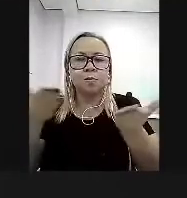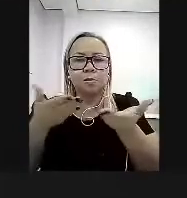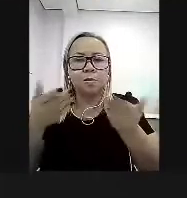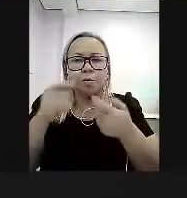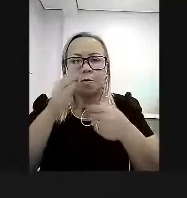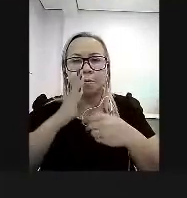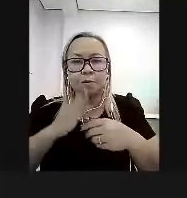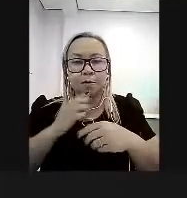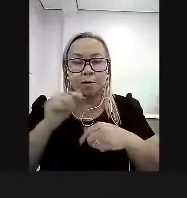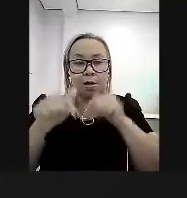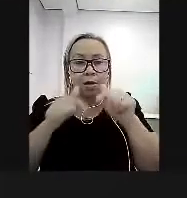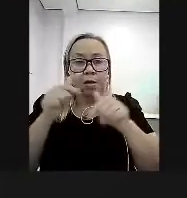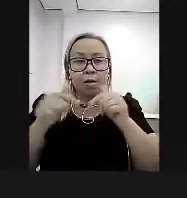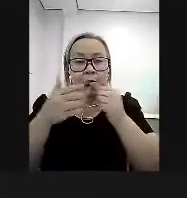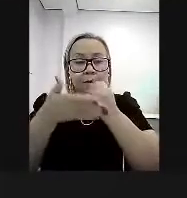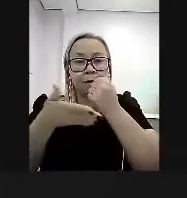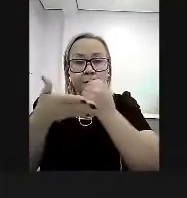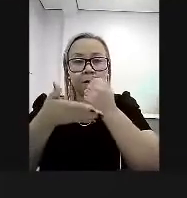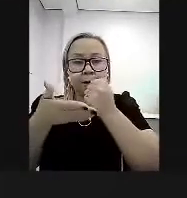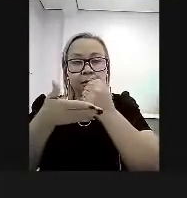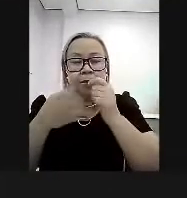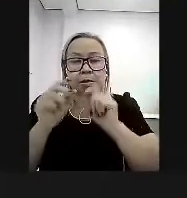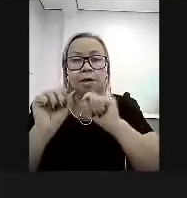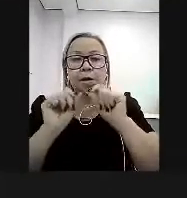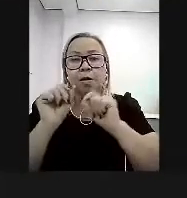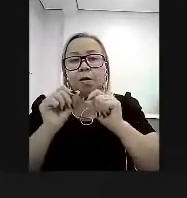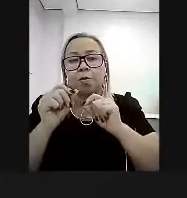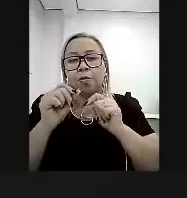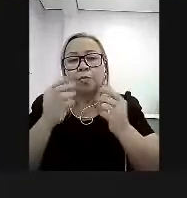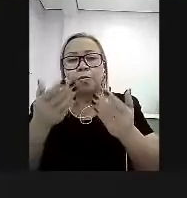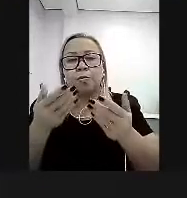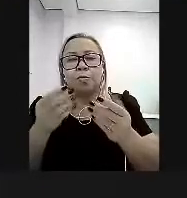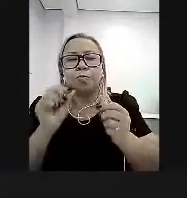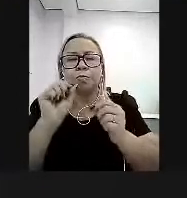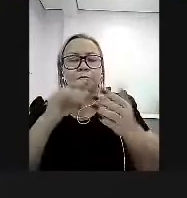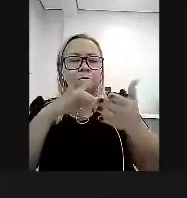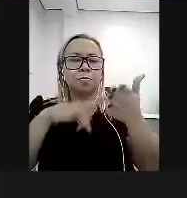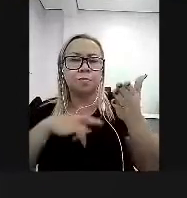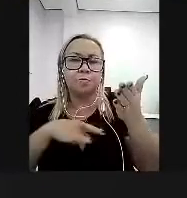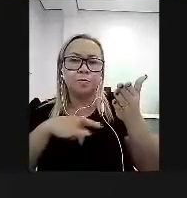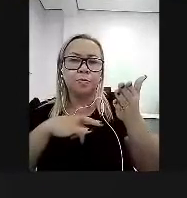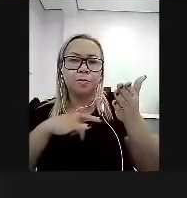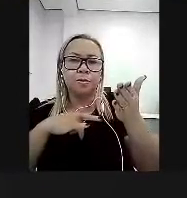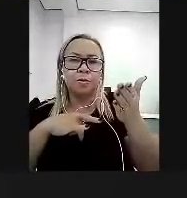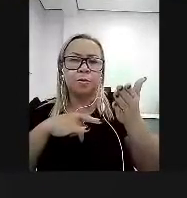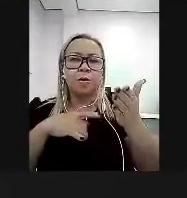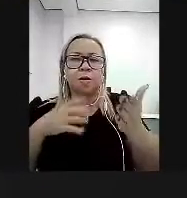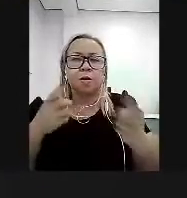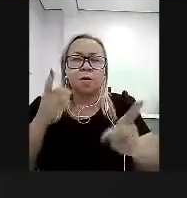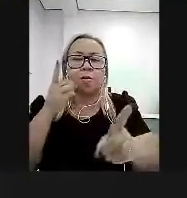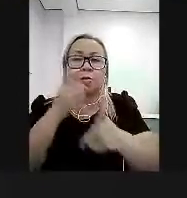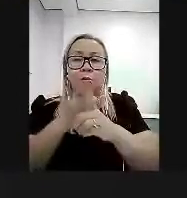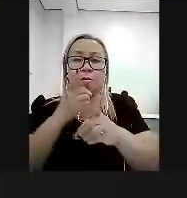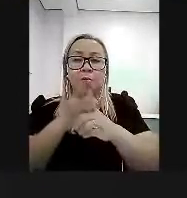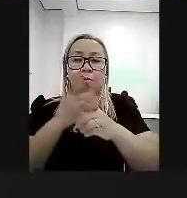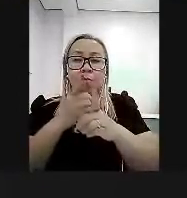Esse trabalho se baseia numa ficha que eu encontrei dos órgãos de repressão policial de